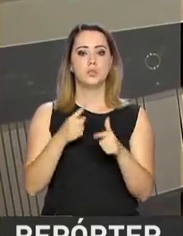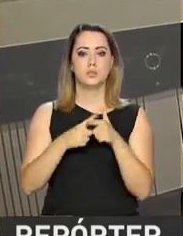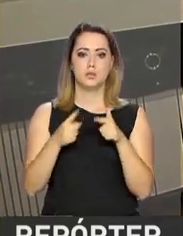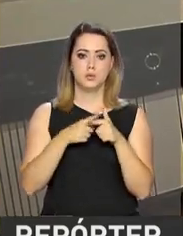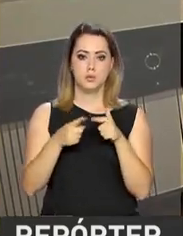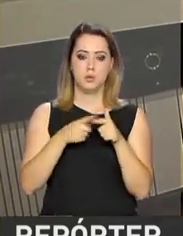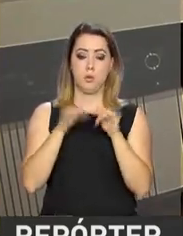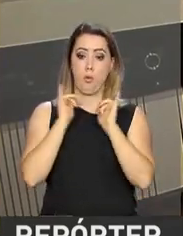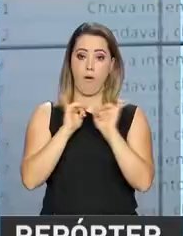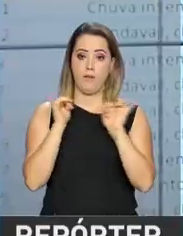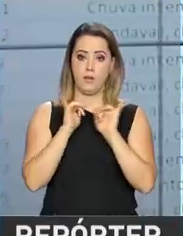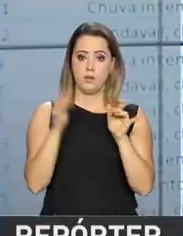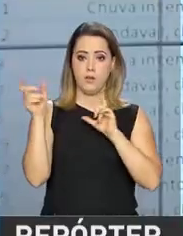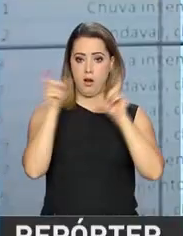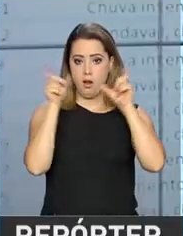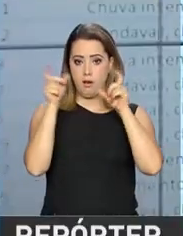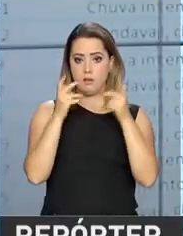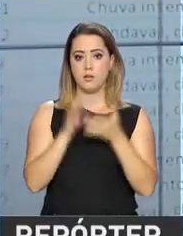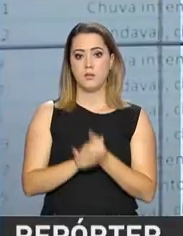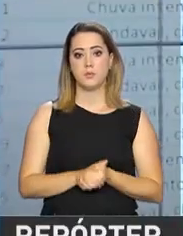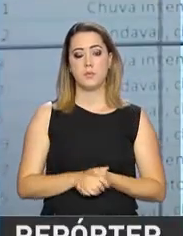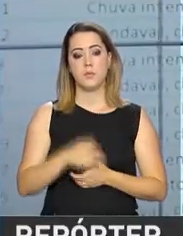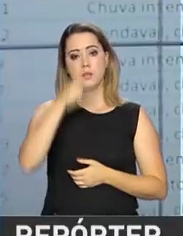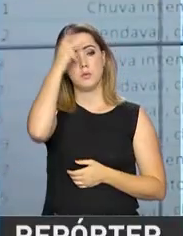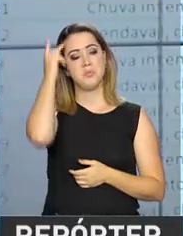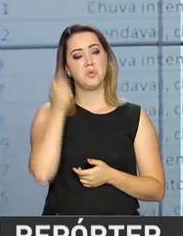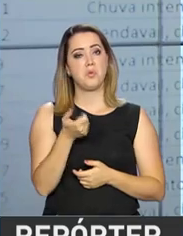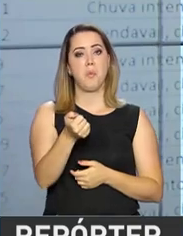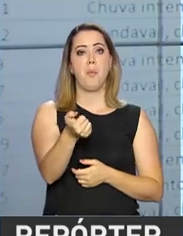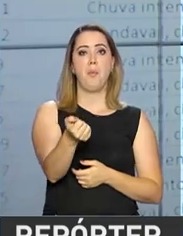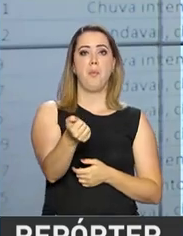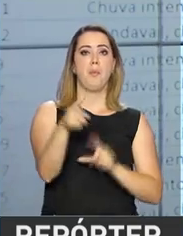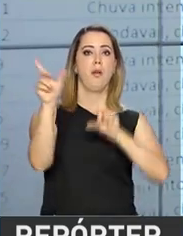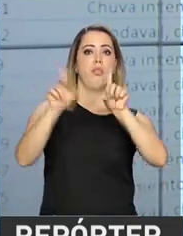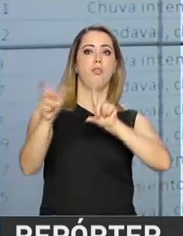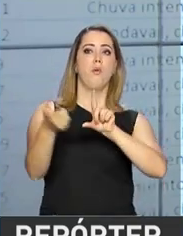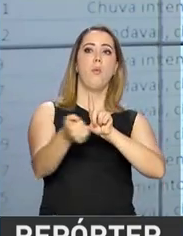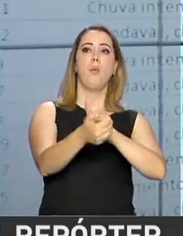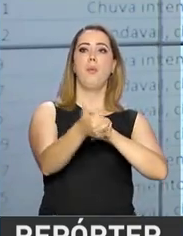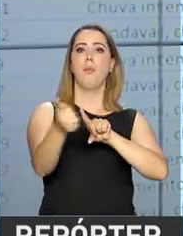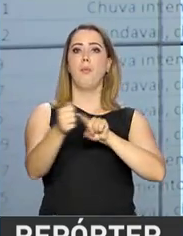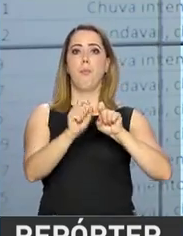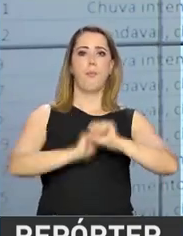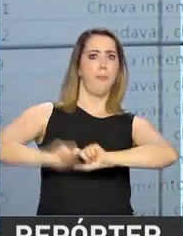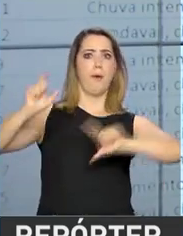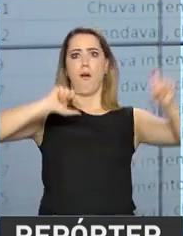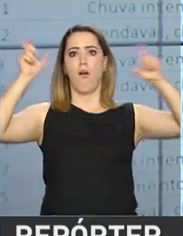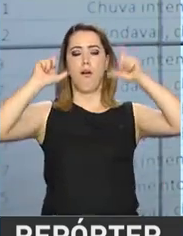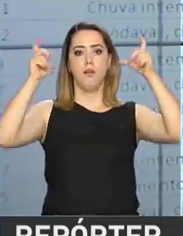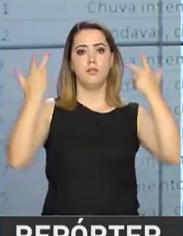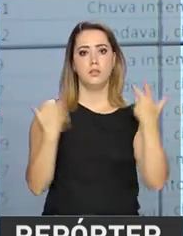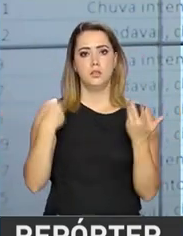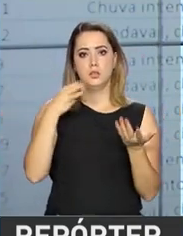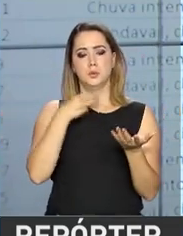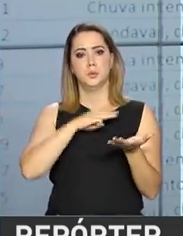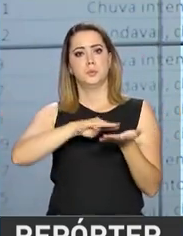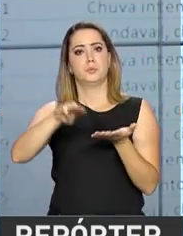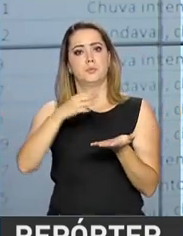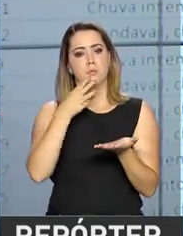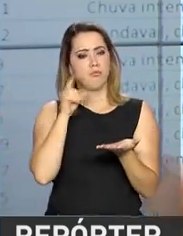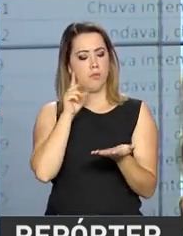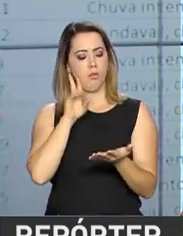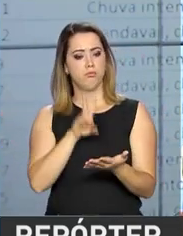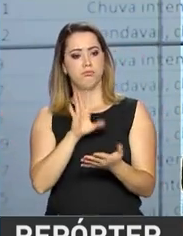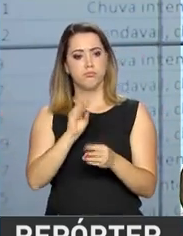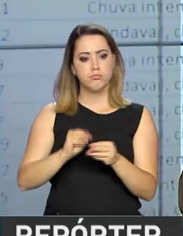com os avisos usuário vai estar na sua programação usual e quando o alerta vier pelo cenário vai se